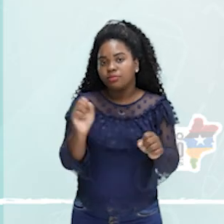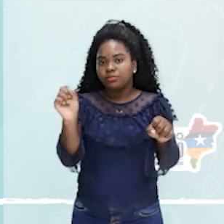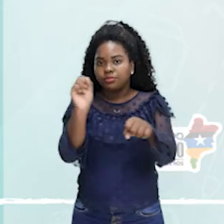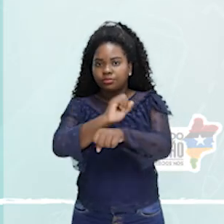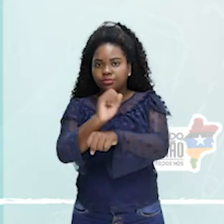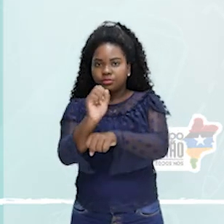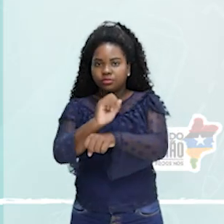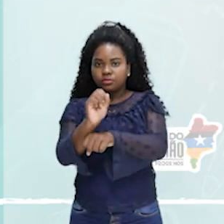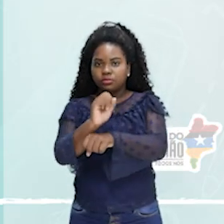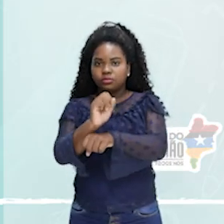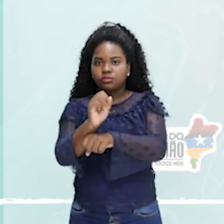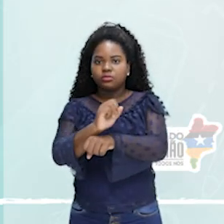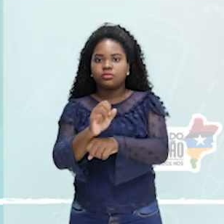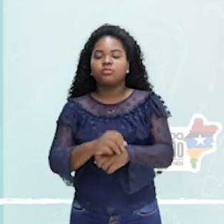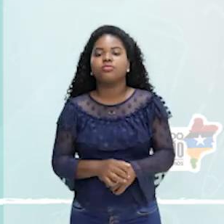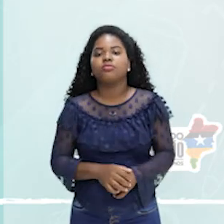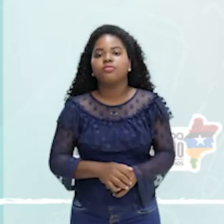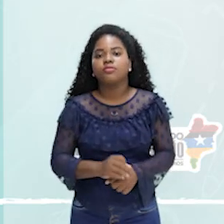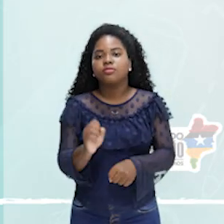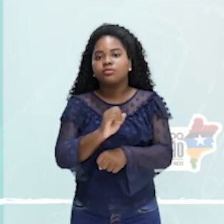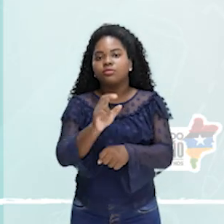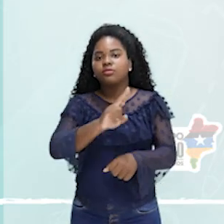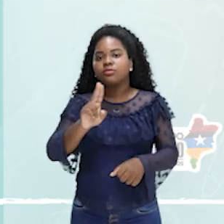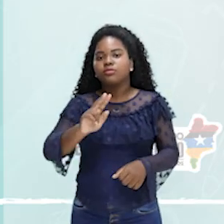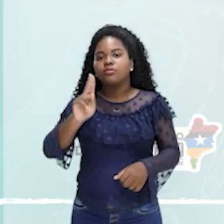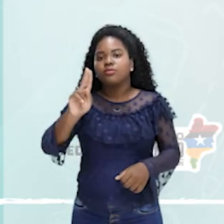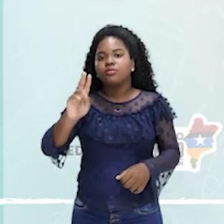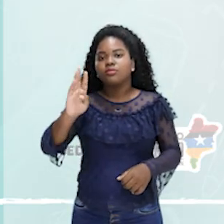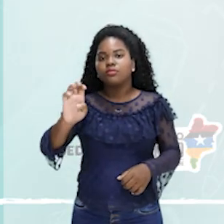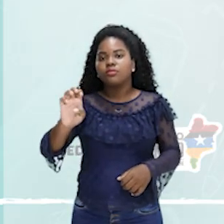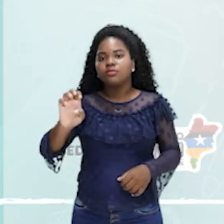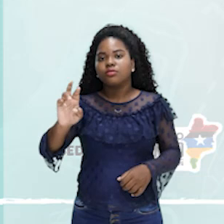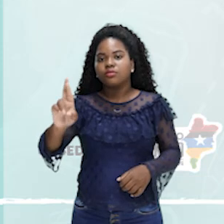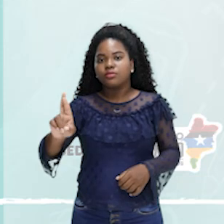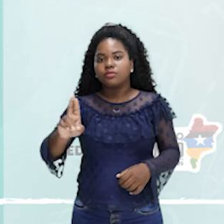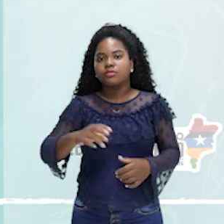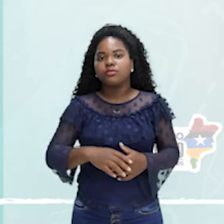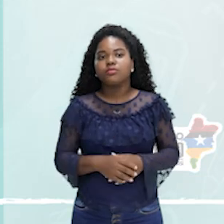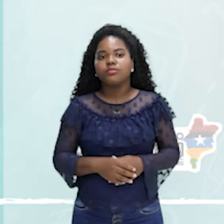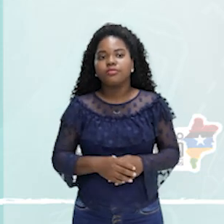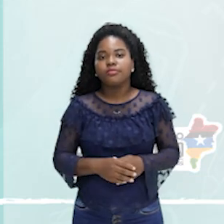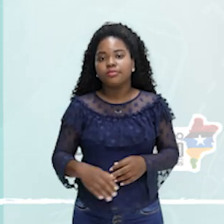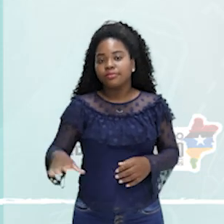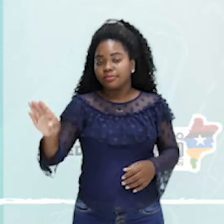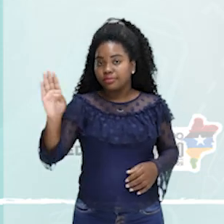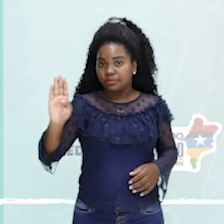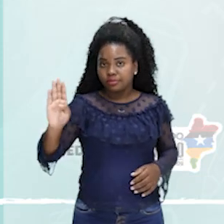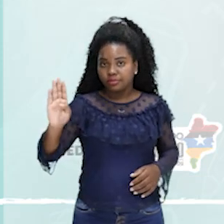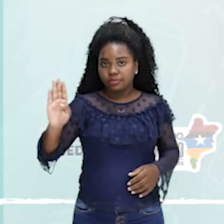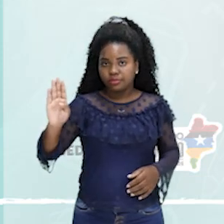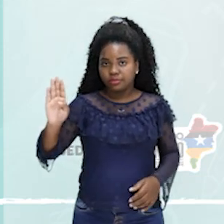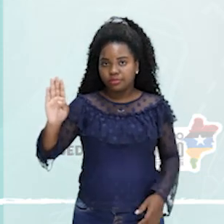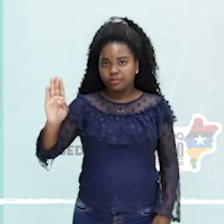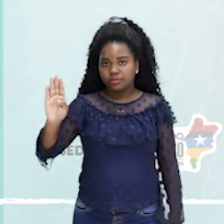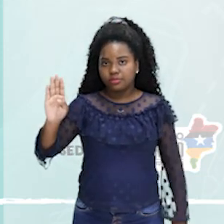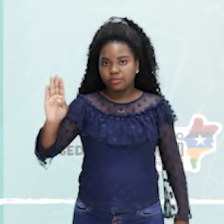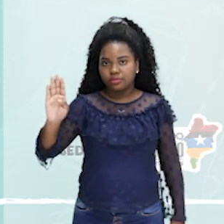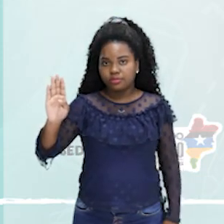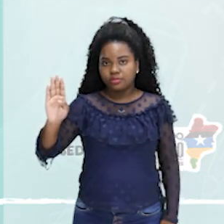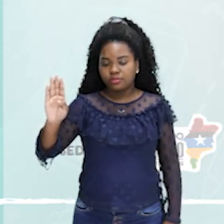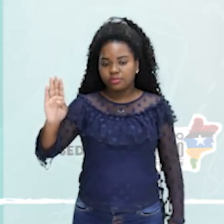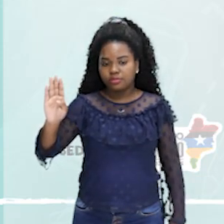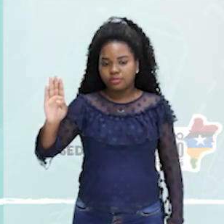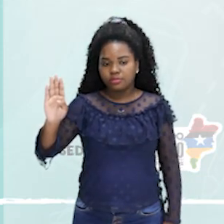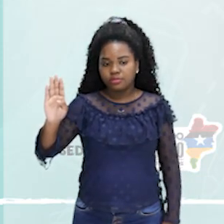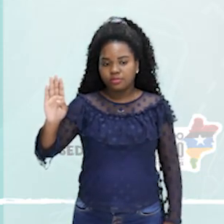nome Uber. Na letra D, as vagas ofertadas